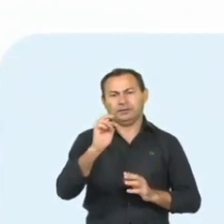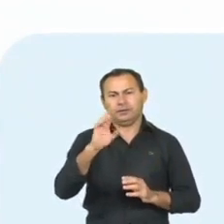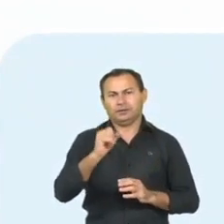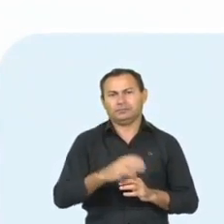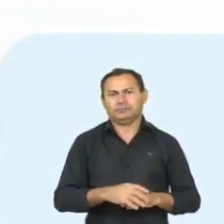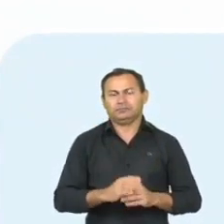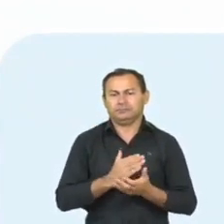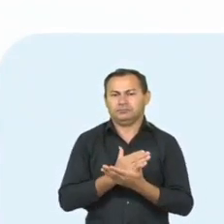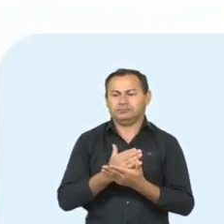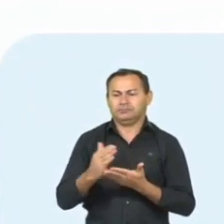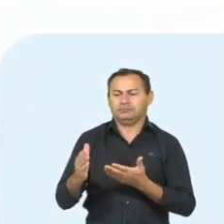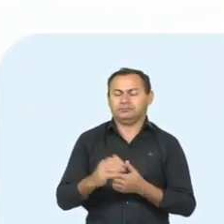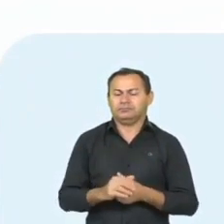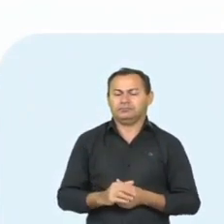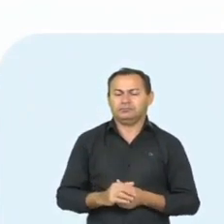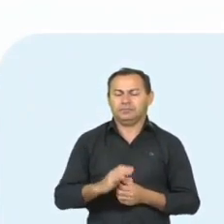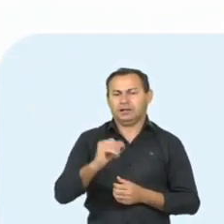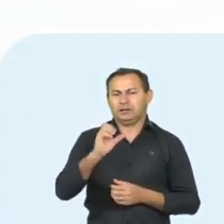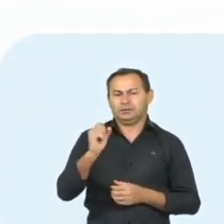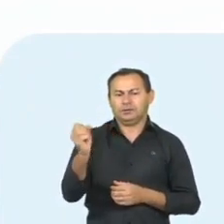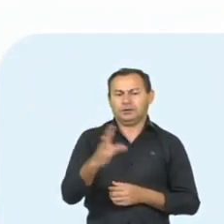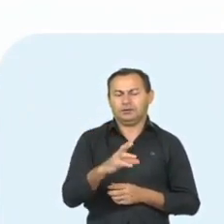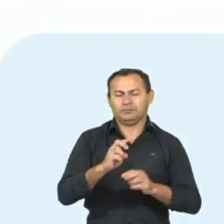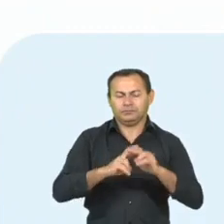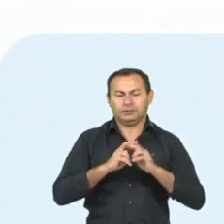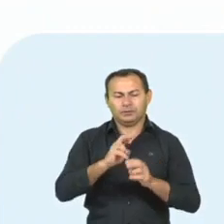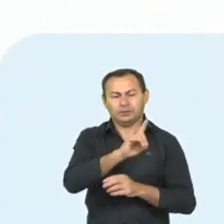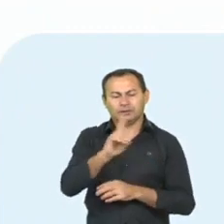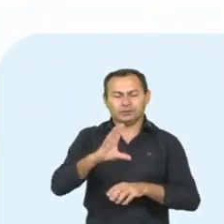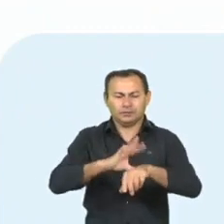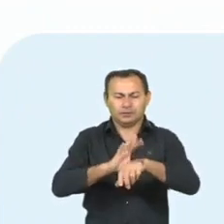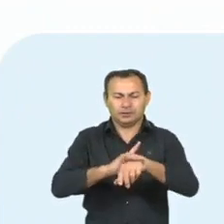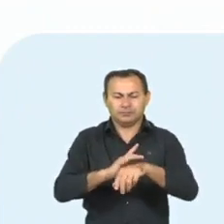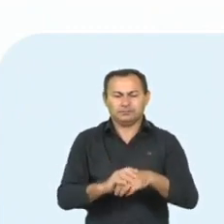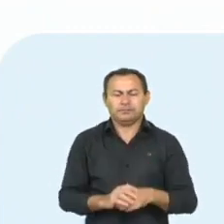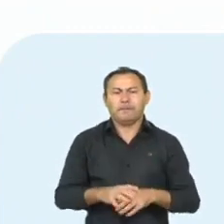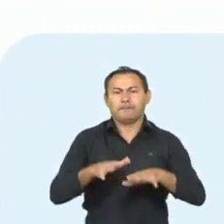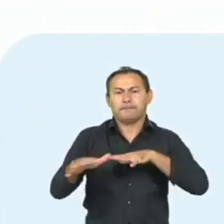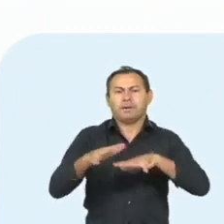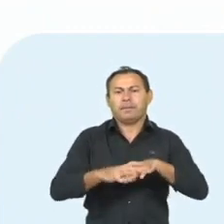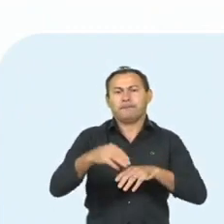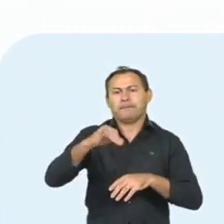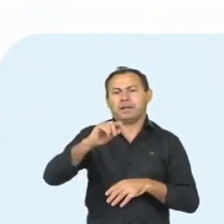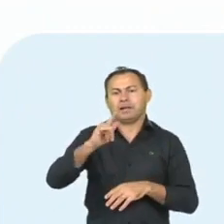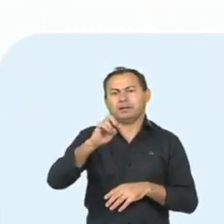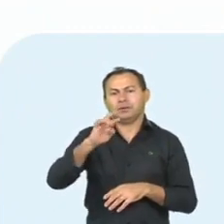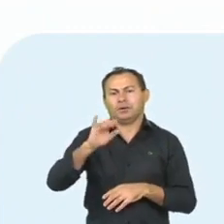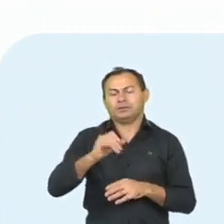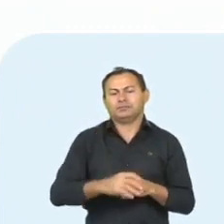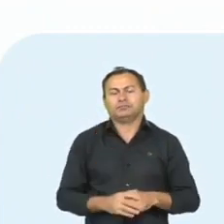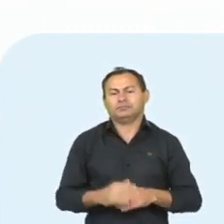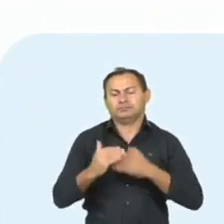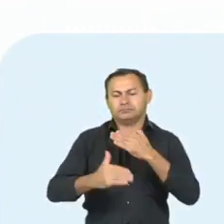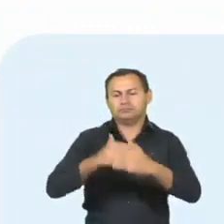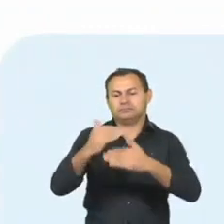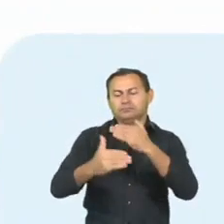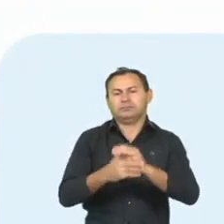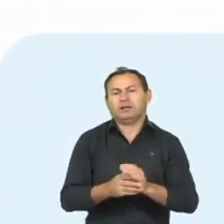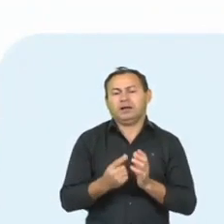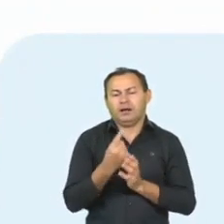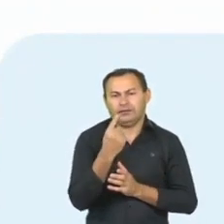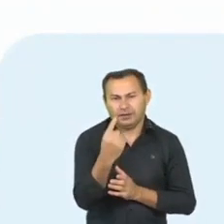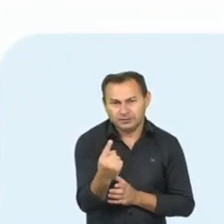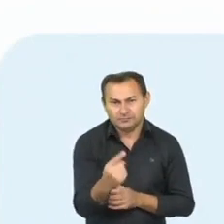como o surgimento de casos novos, duração da doença, movimentos migratórios e progressos e